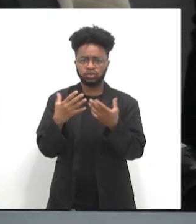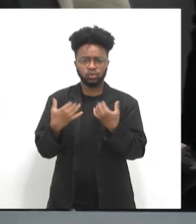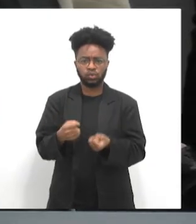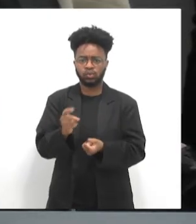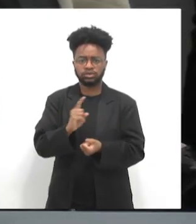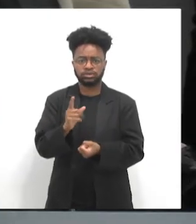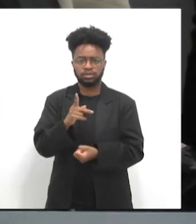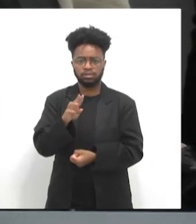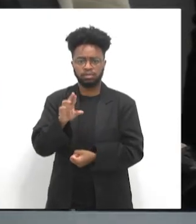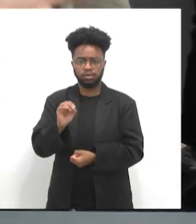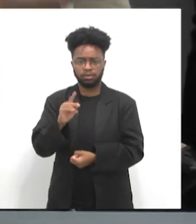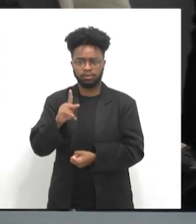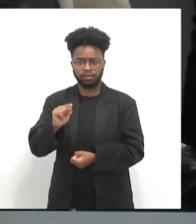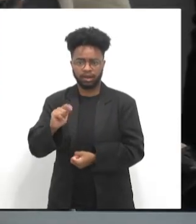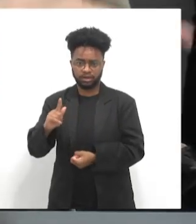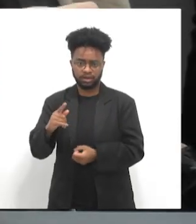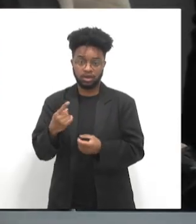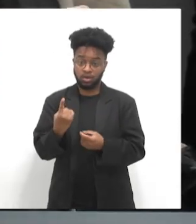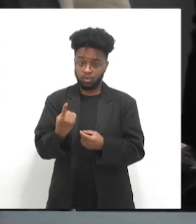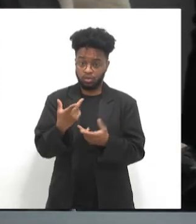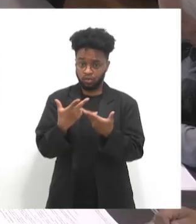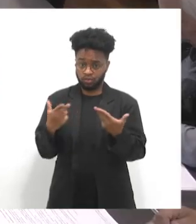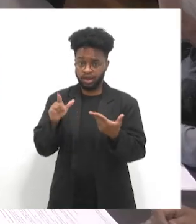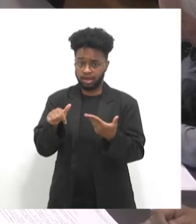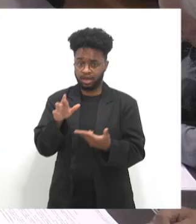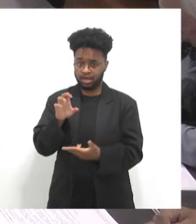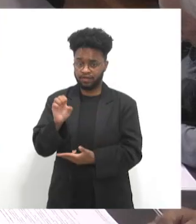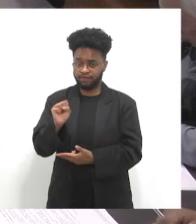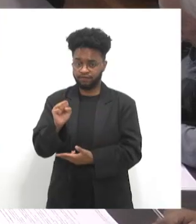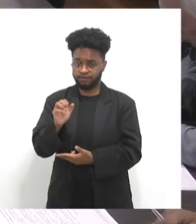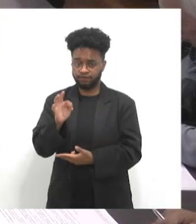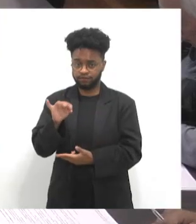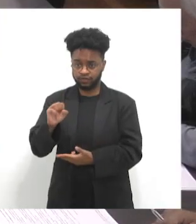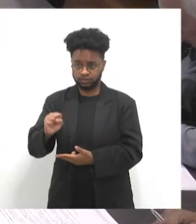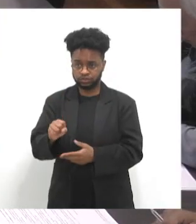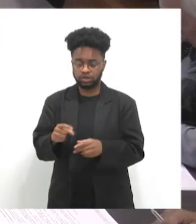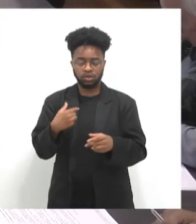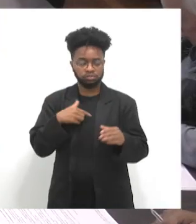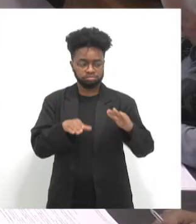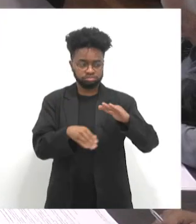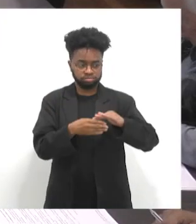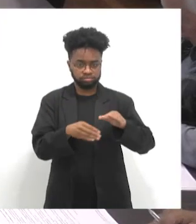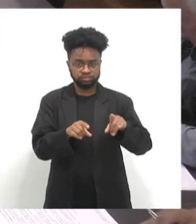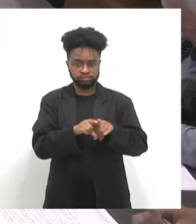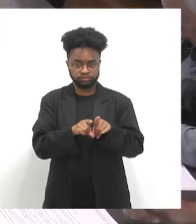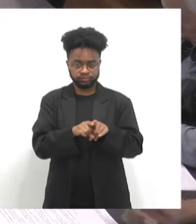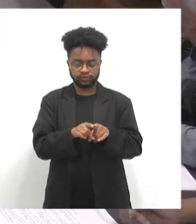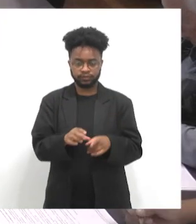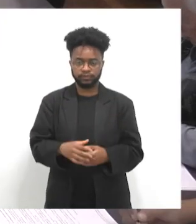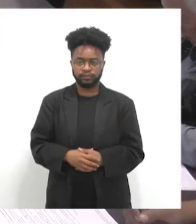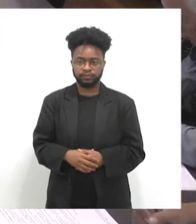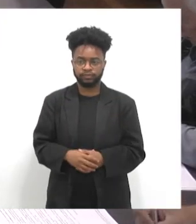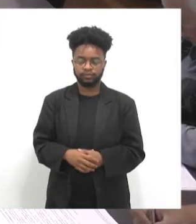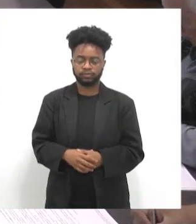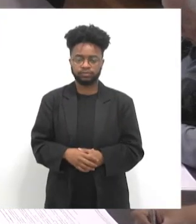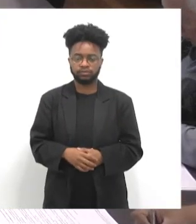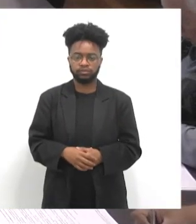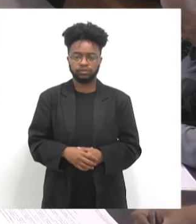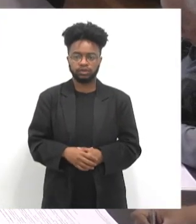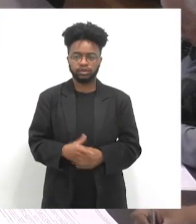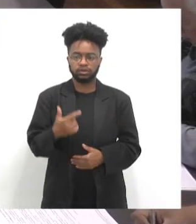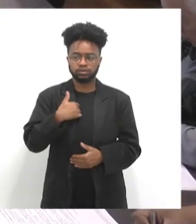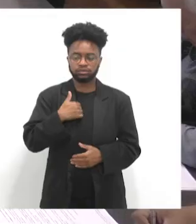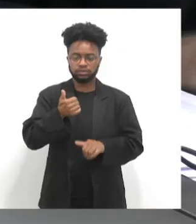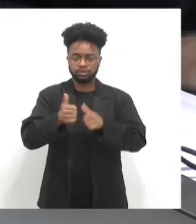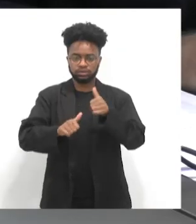Propag? Uma coisa é o refis, só estou chamando a atenção. E só para contribuir, deputado Luiz Paulo, rapidamente, eu dei uma olhada